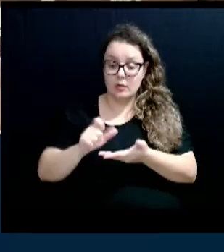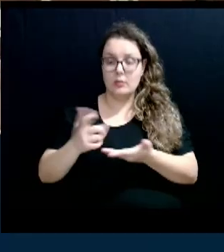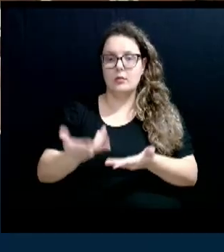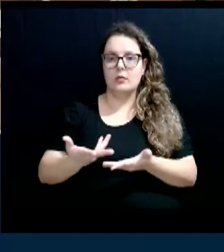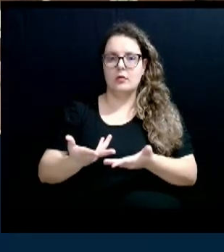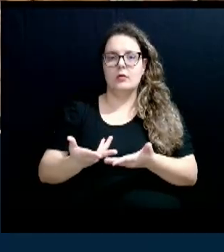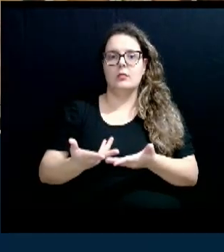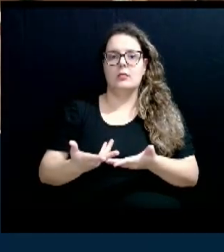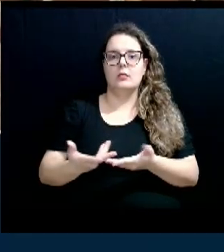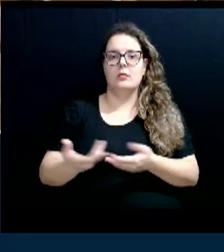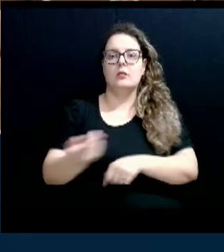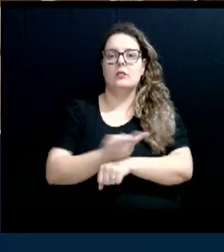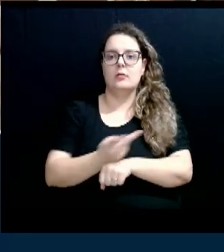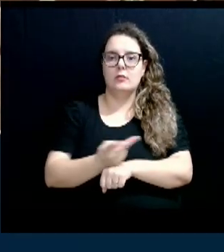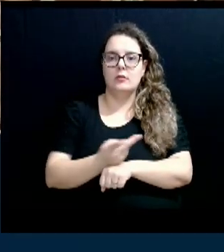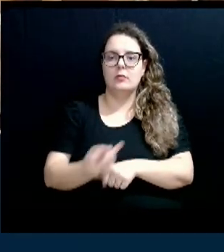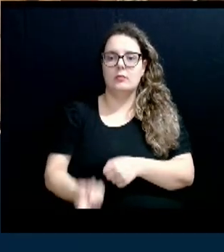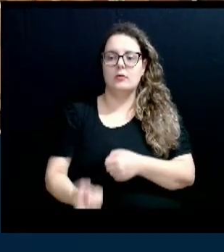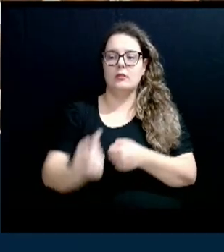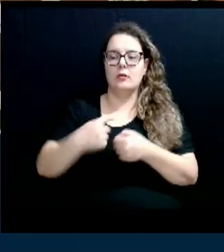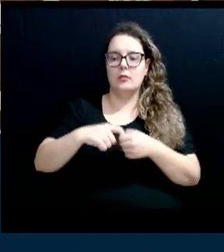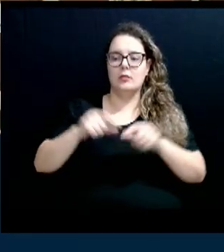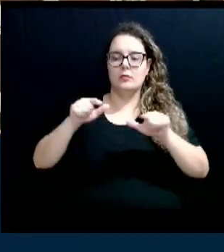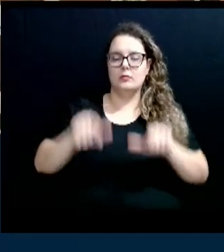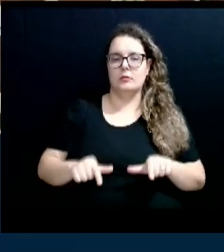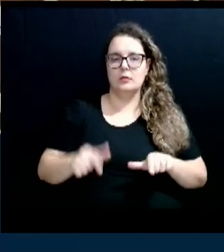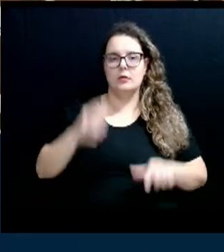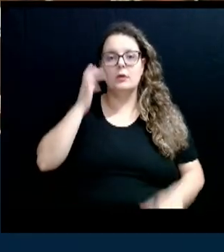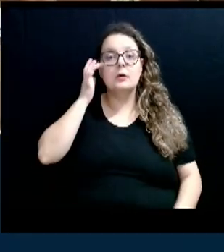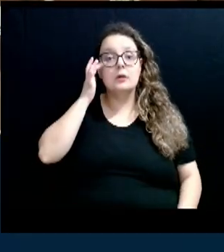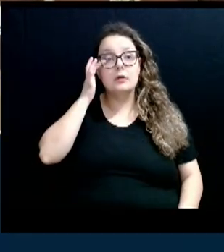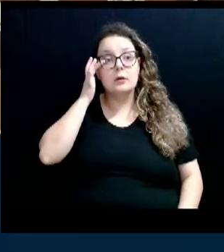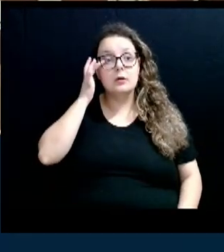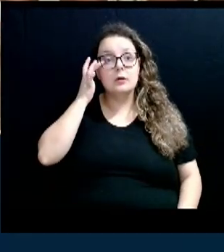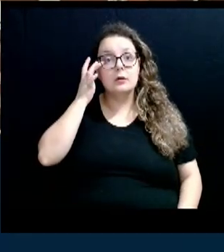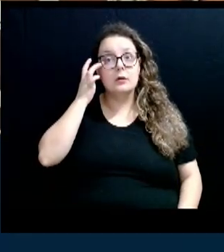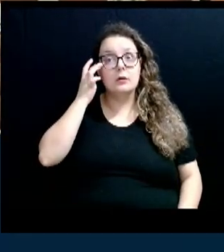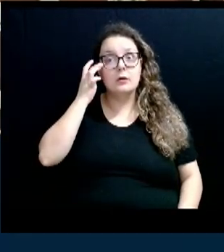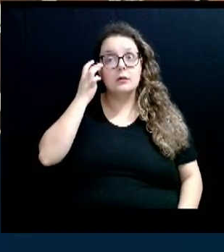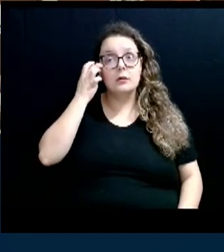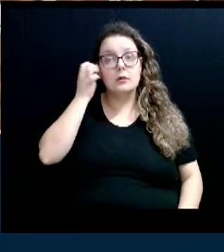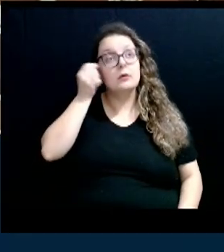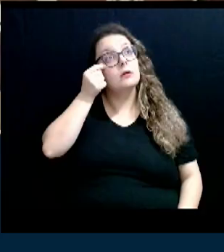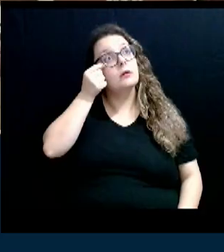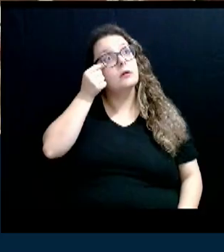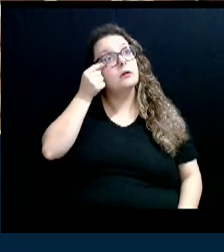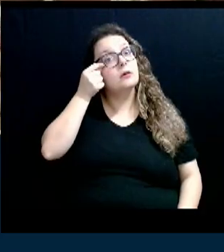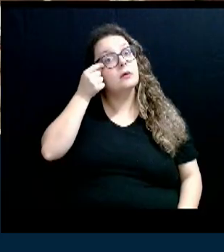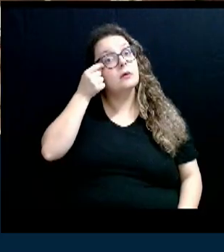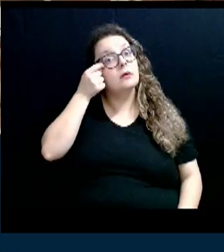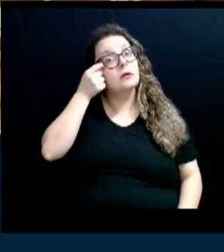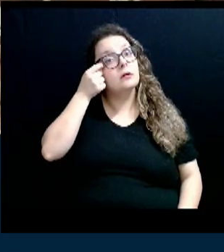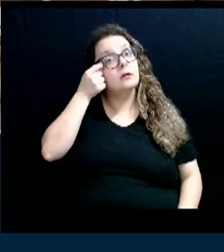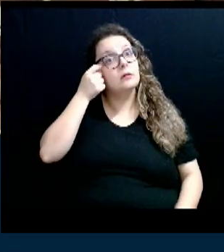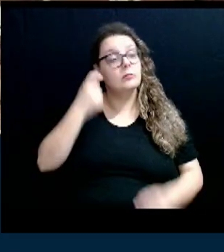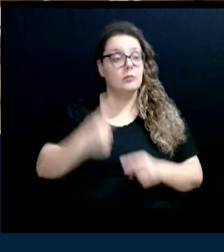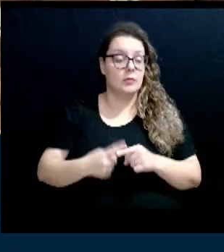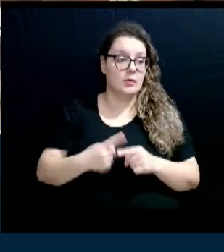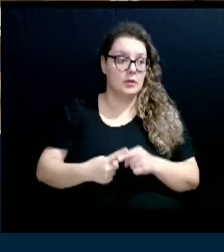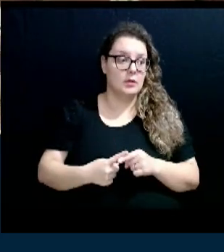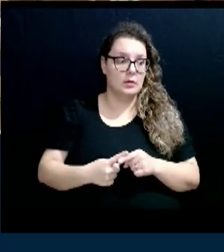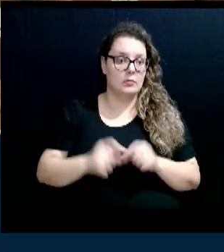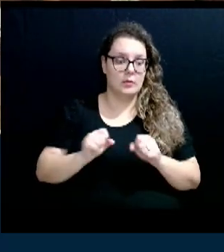o resgate físico, né? Porque a gente pode correr o risco aí da memória digital também se perder no tempo.